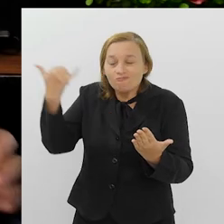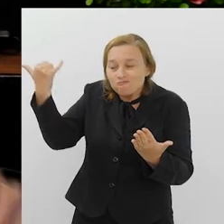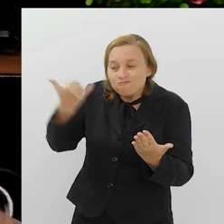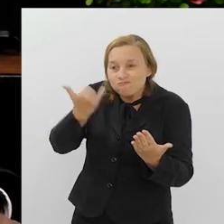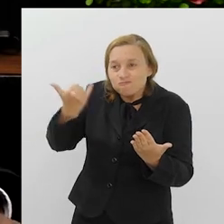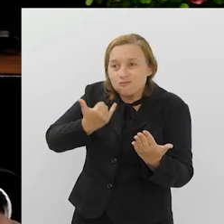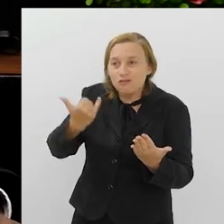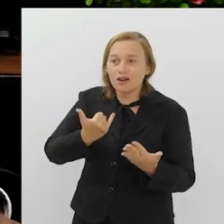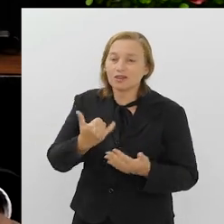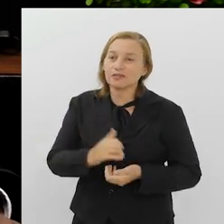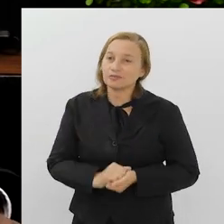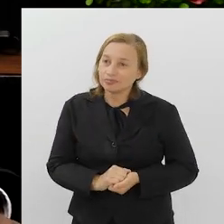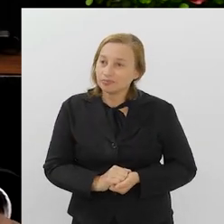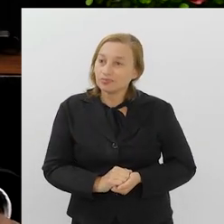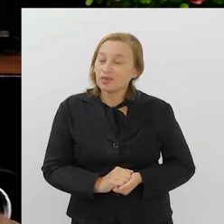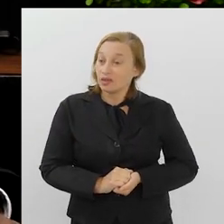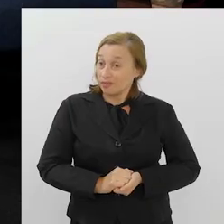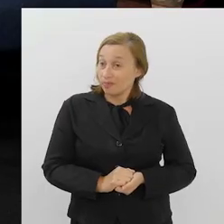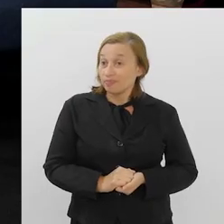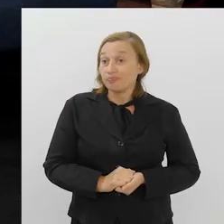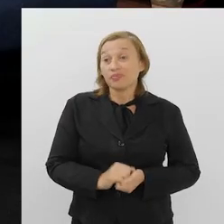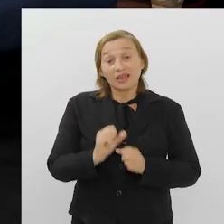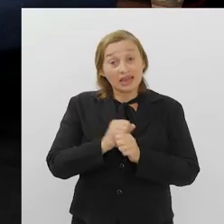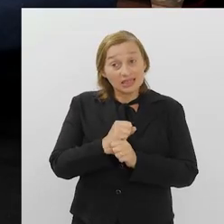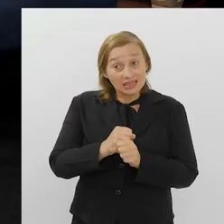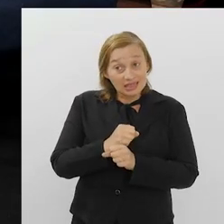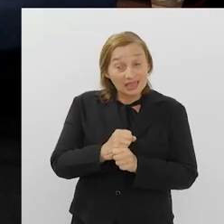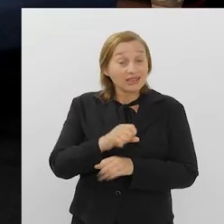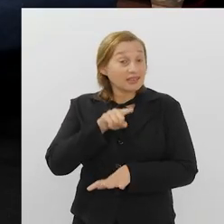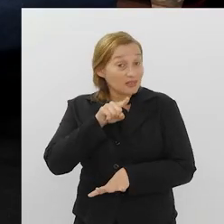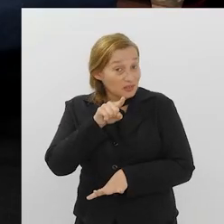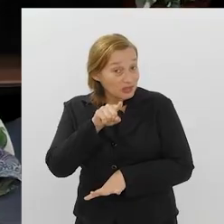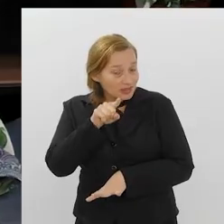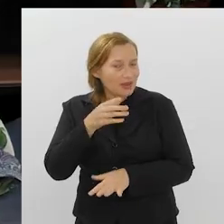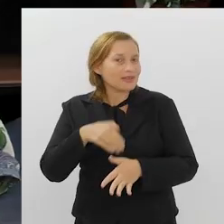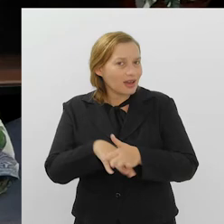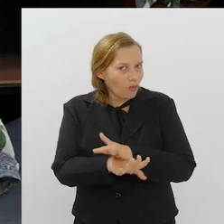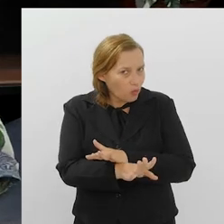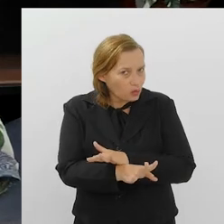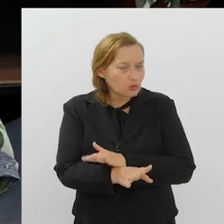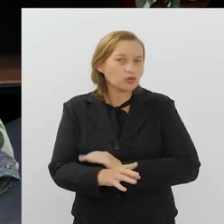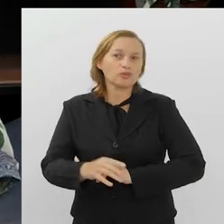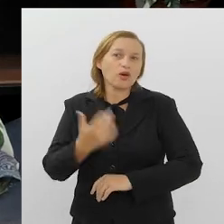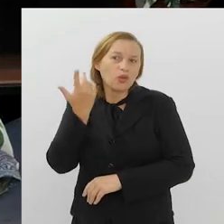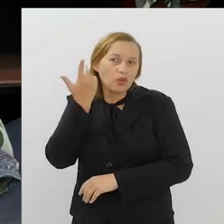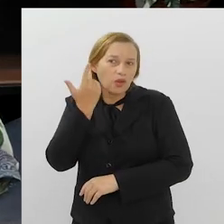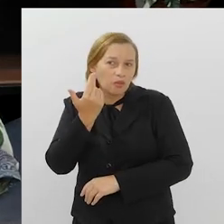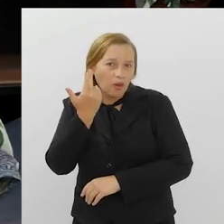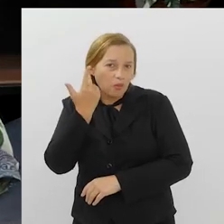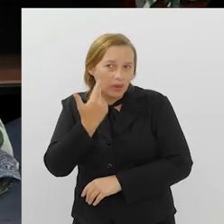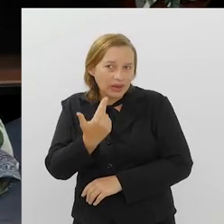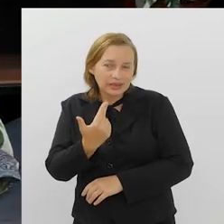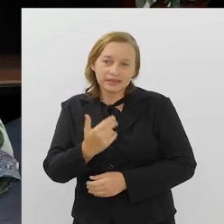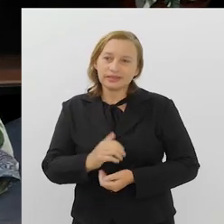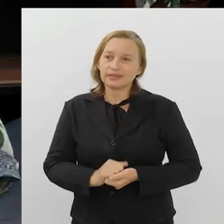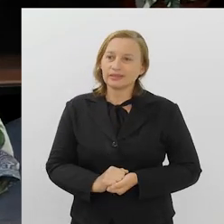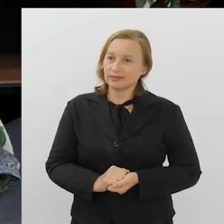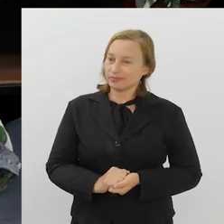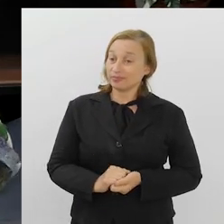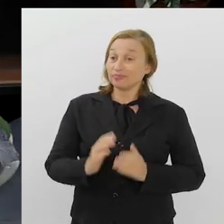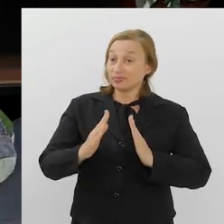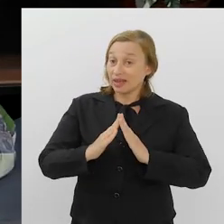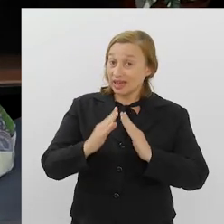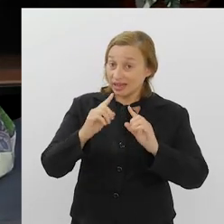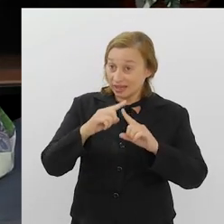poder de Deus emanado dela para você já ir se habituando porque esse ano é você geralmente no